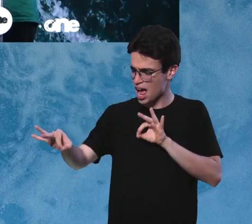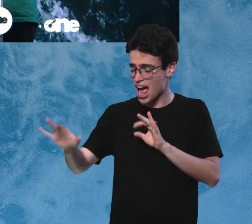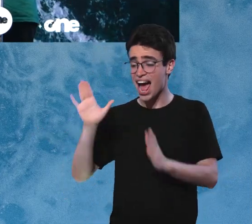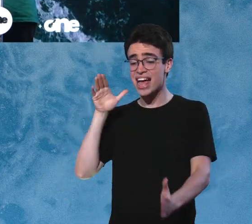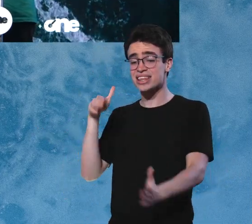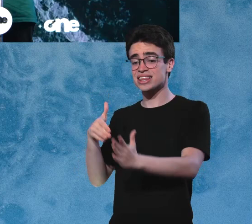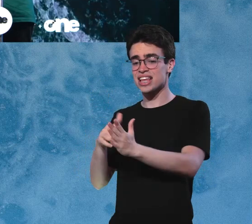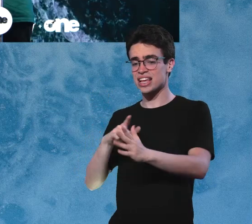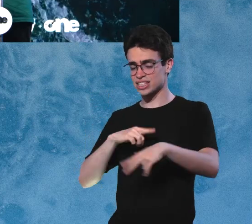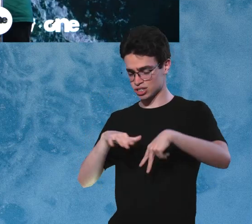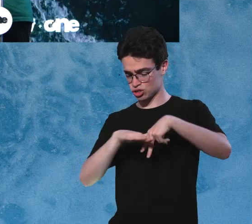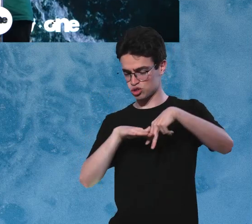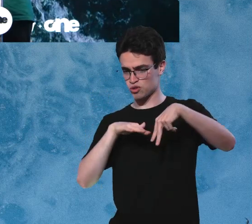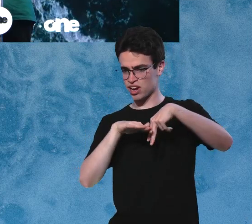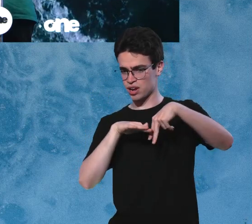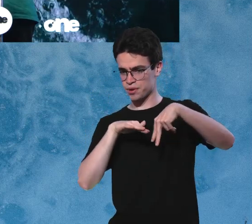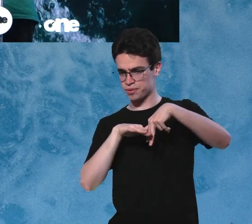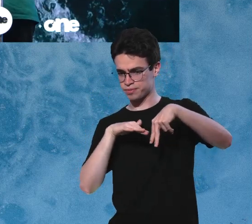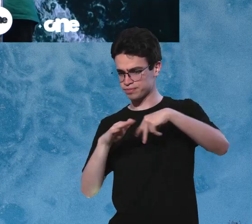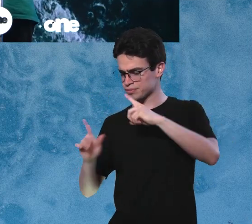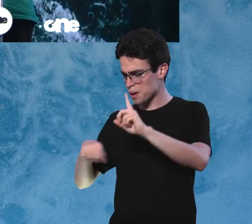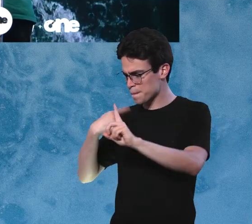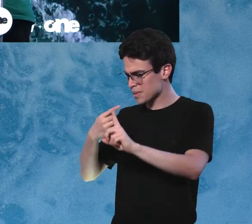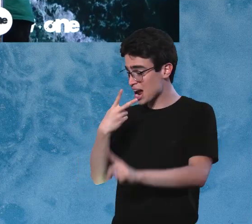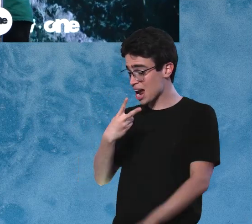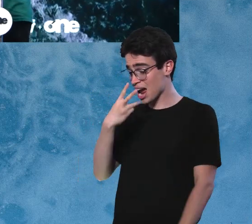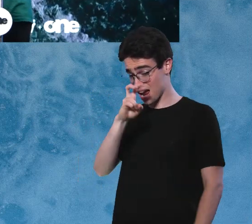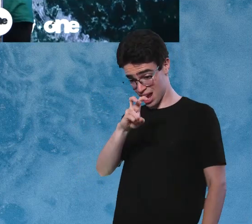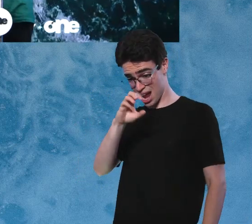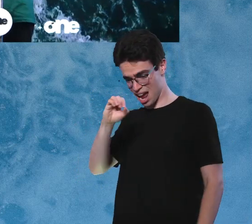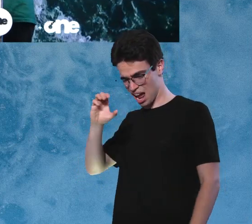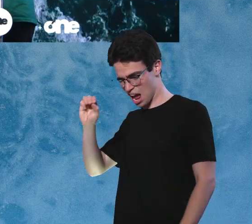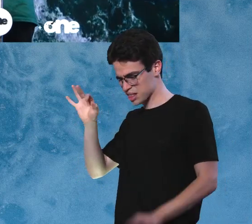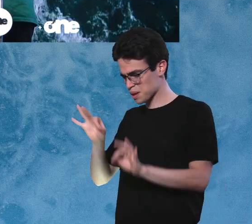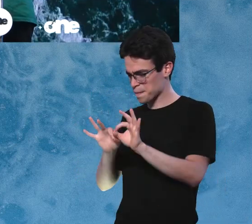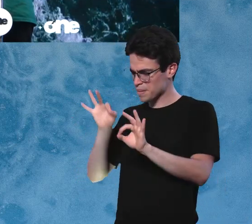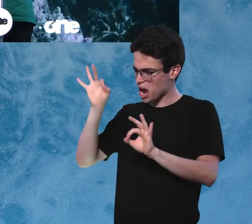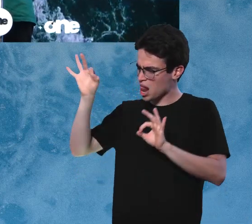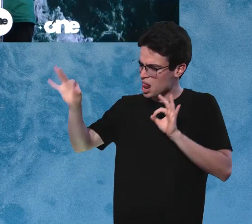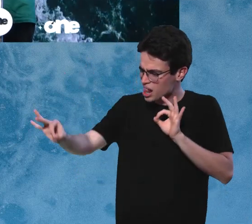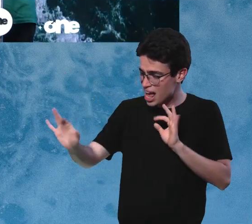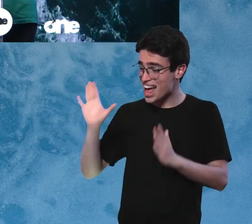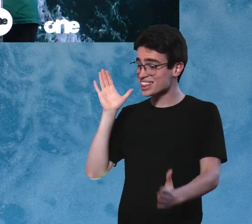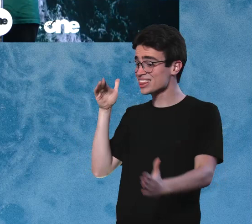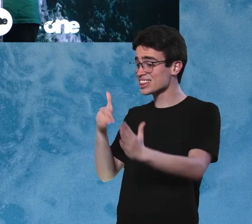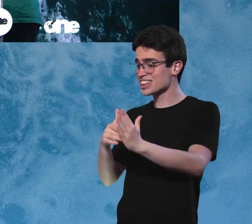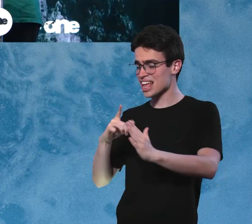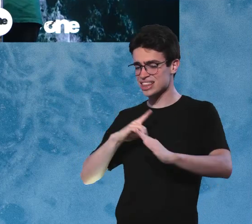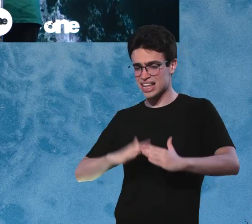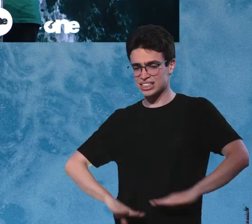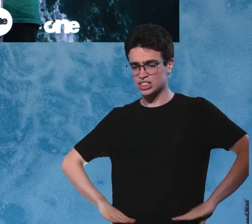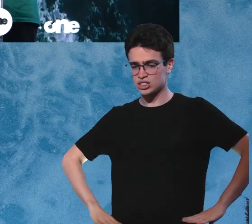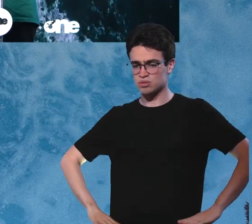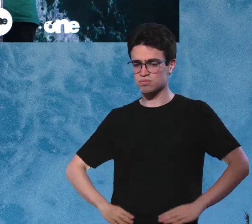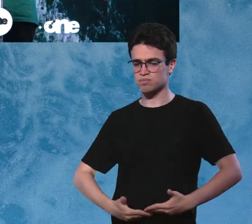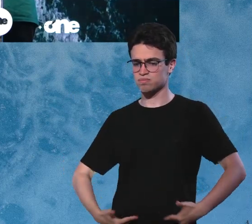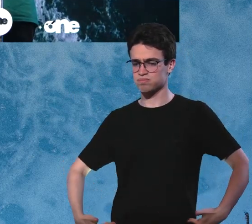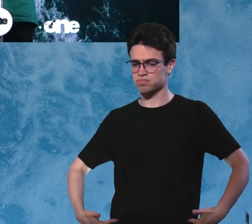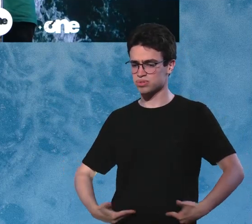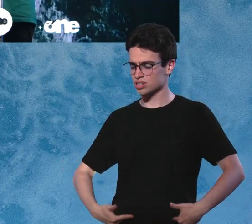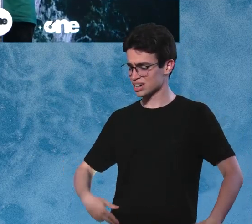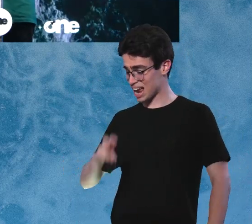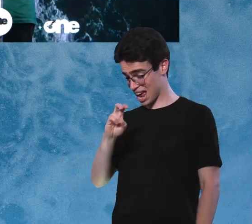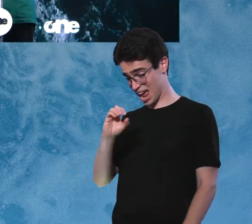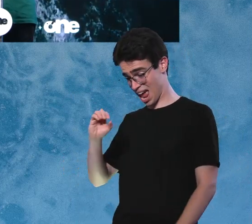água que chegava ao joelho. Ele mediu mais 500 metros, e levou-me pela água que batia na cintura. Mediu